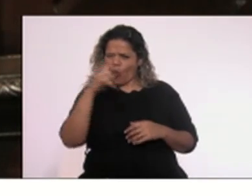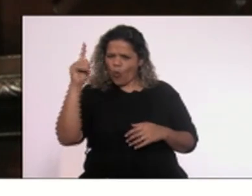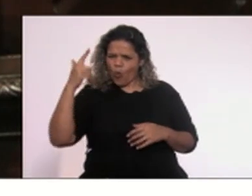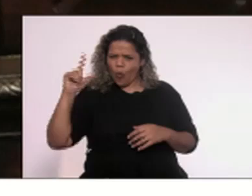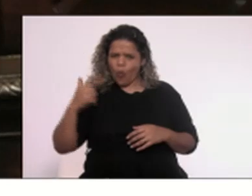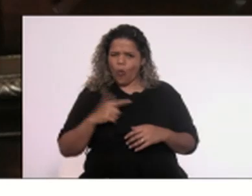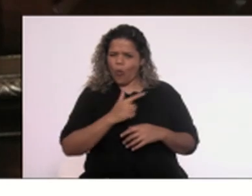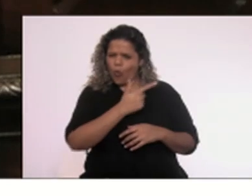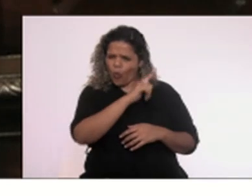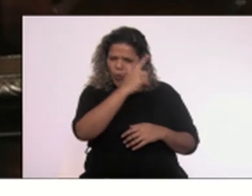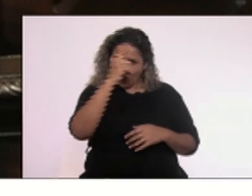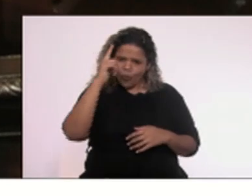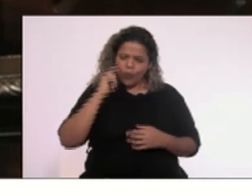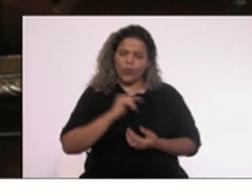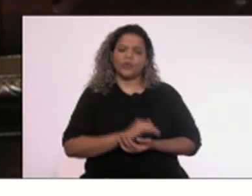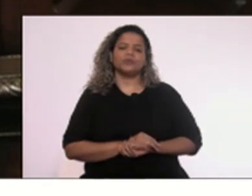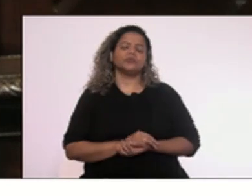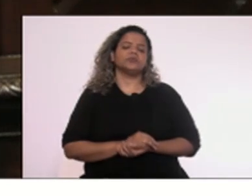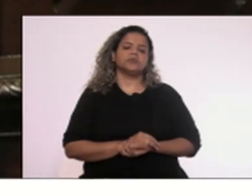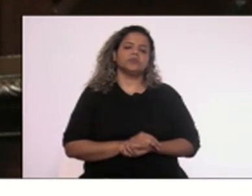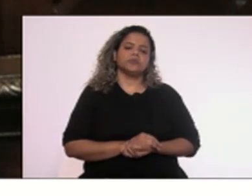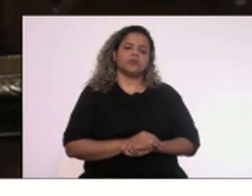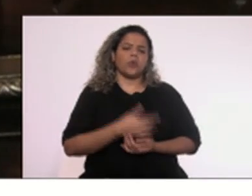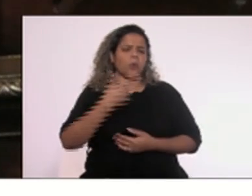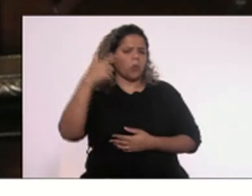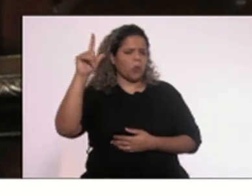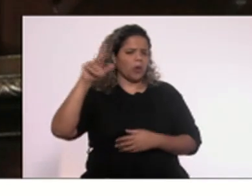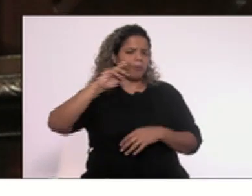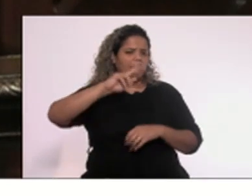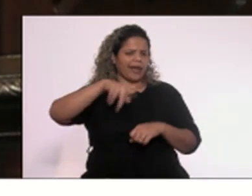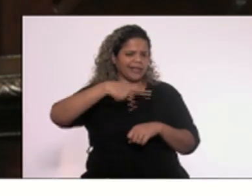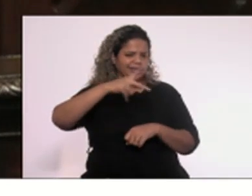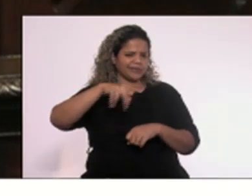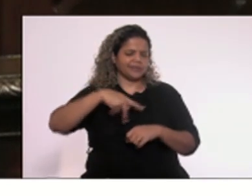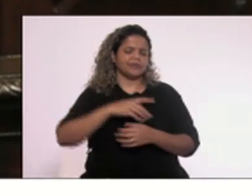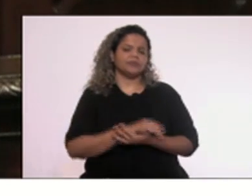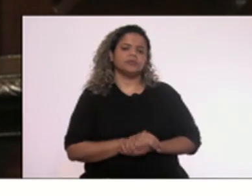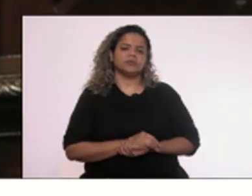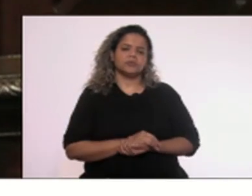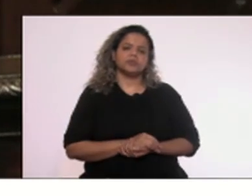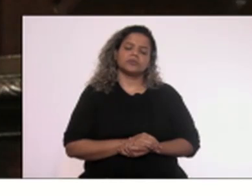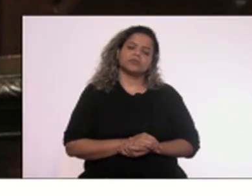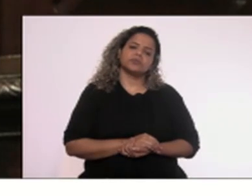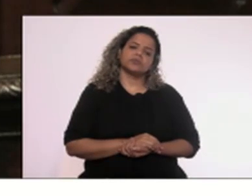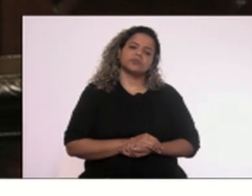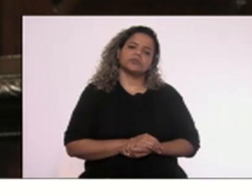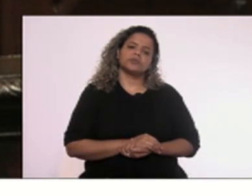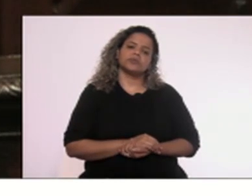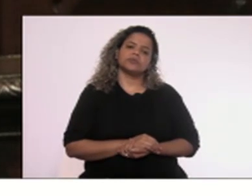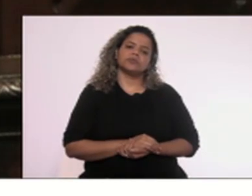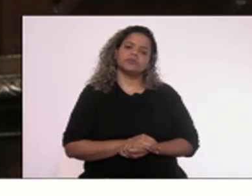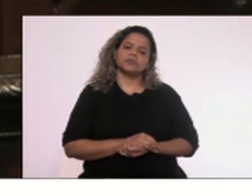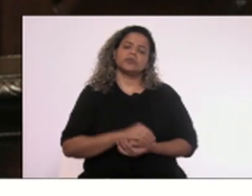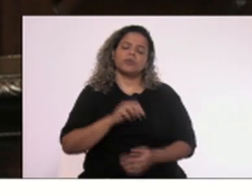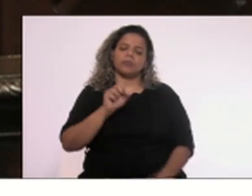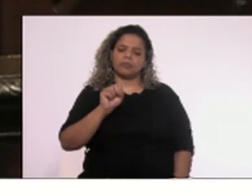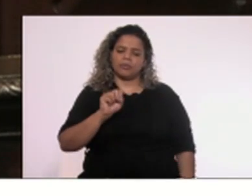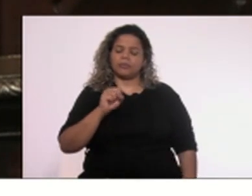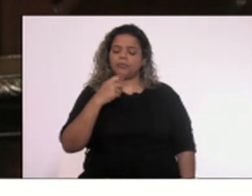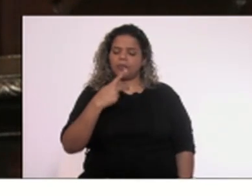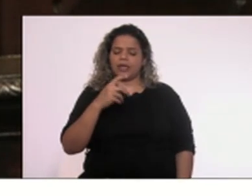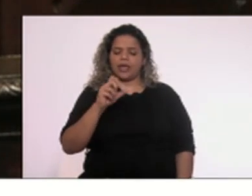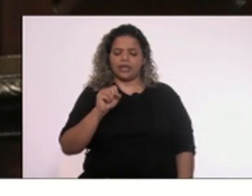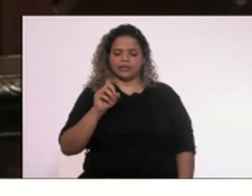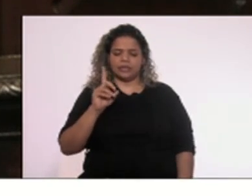Outras unidades e outras nações. E o PSDB,